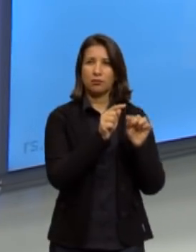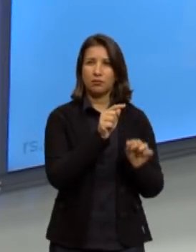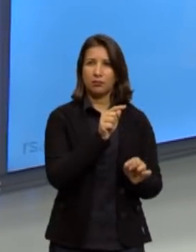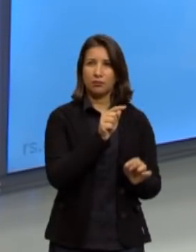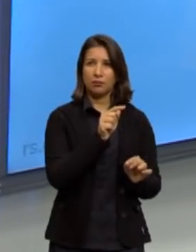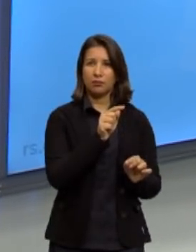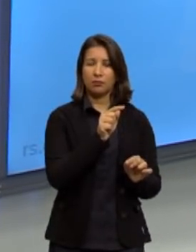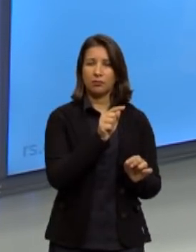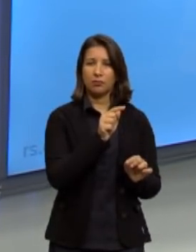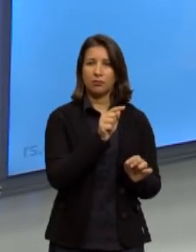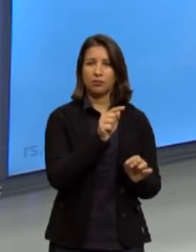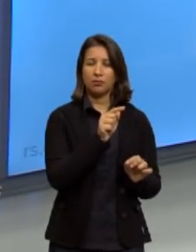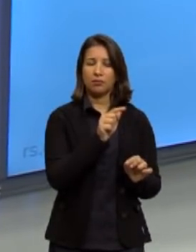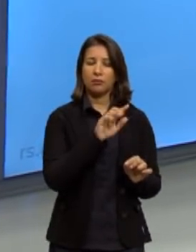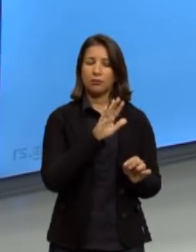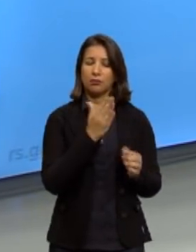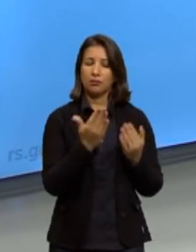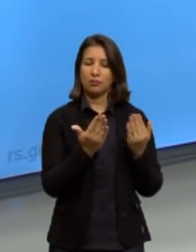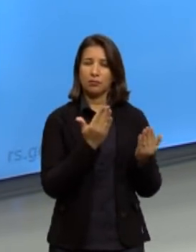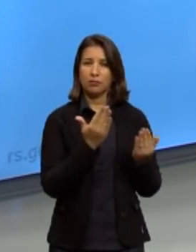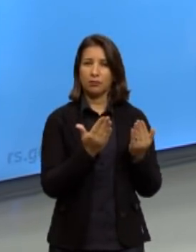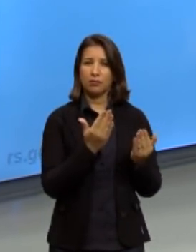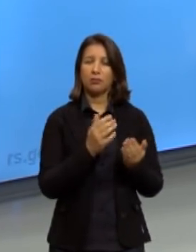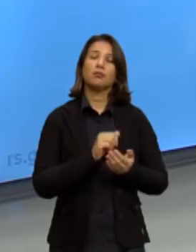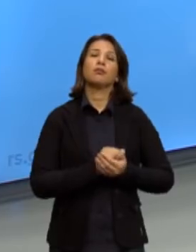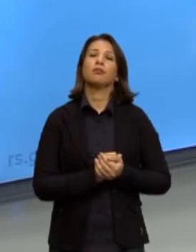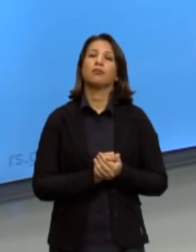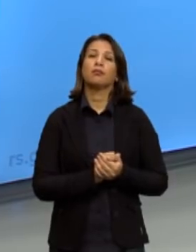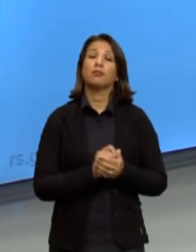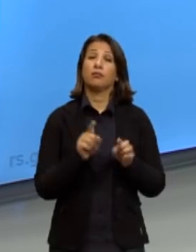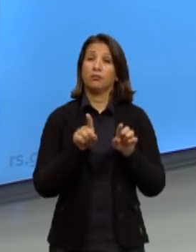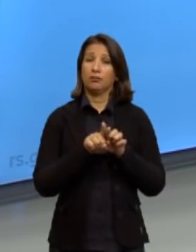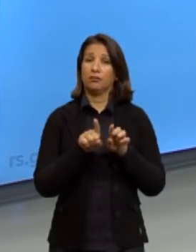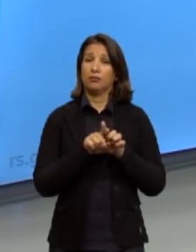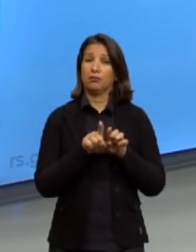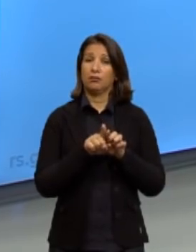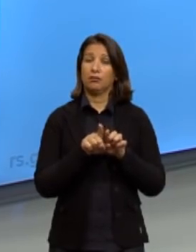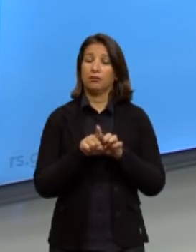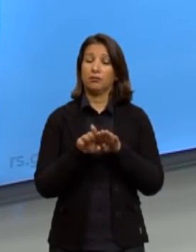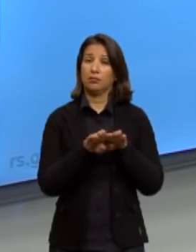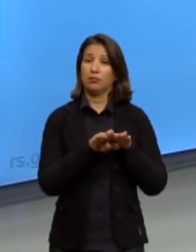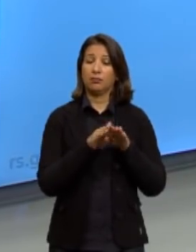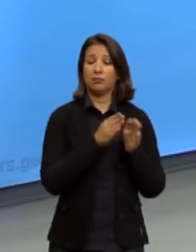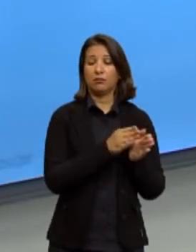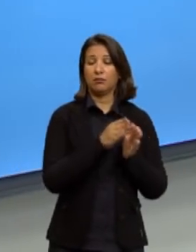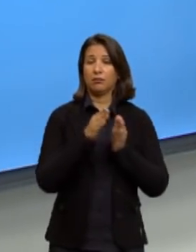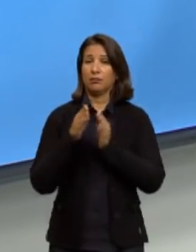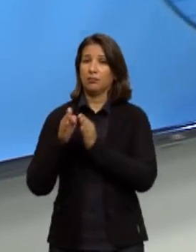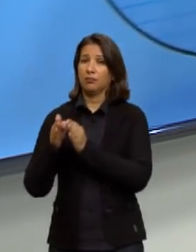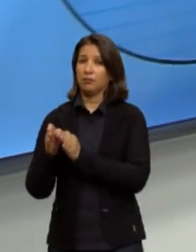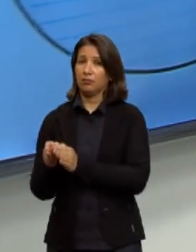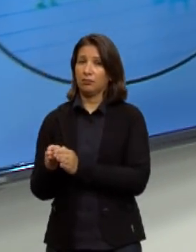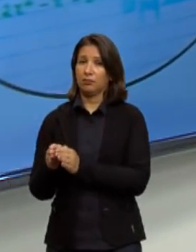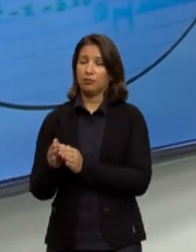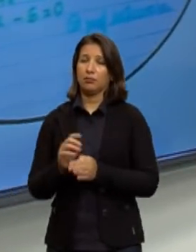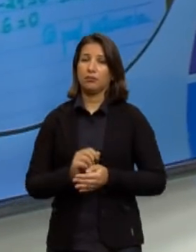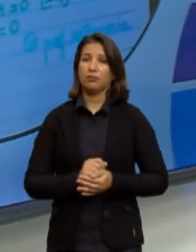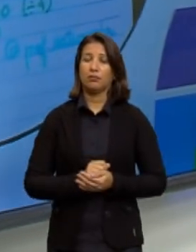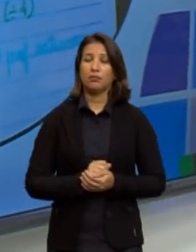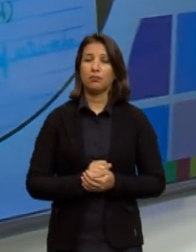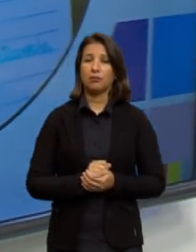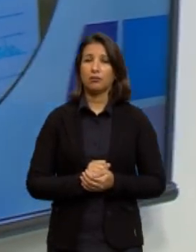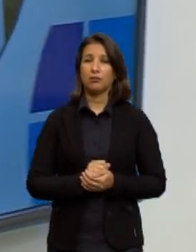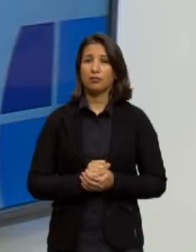marcando aqui que nós estamos analisando assim como do outro lado da mesma forma então assim